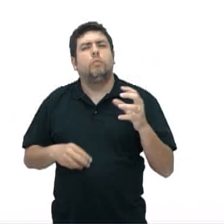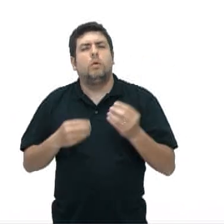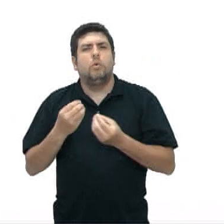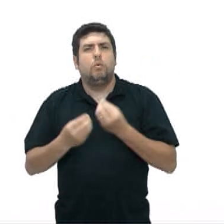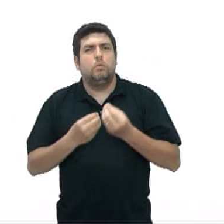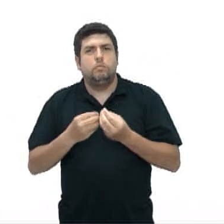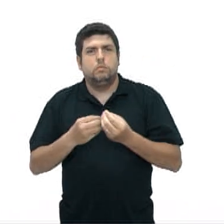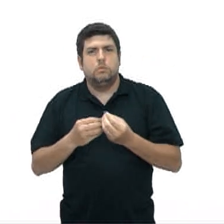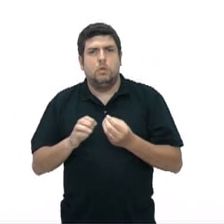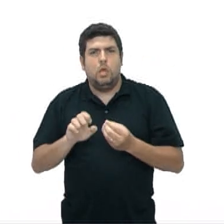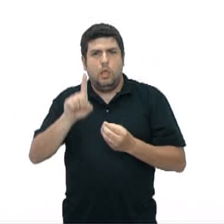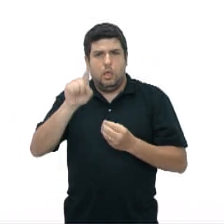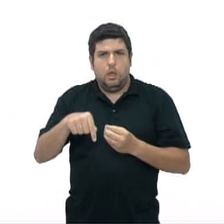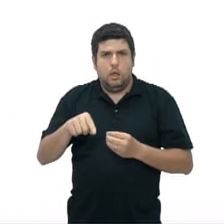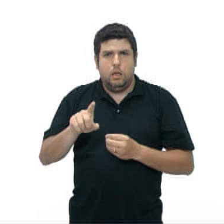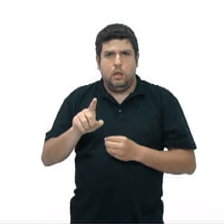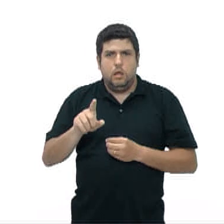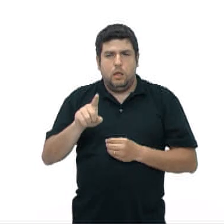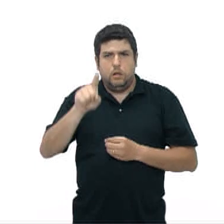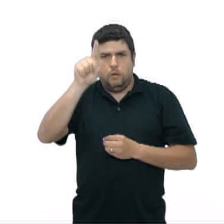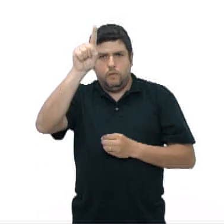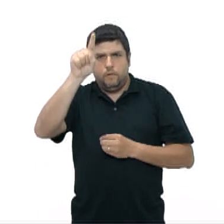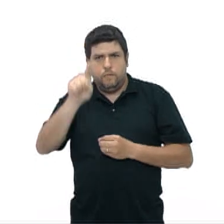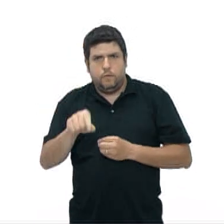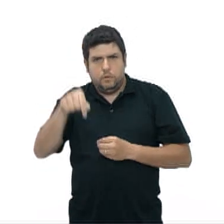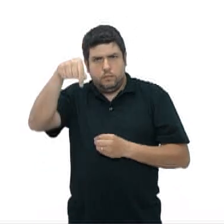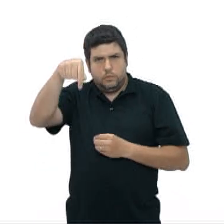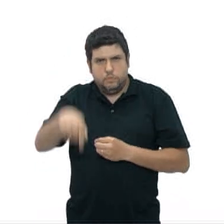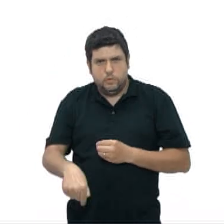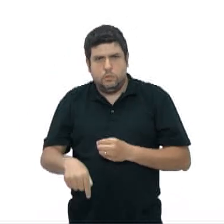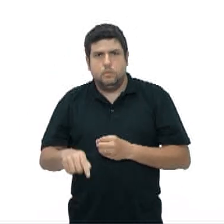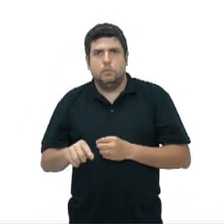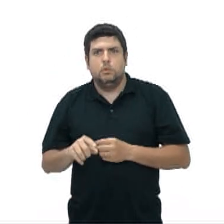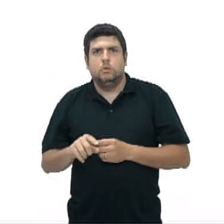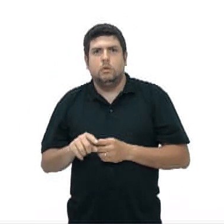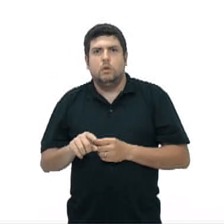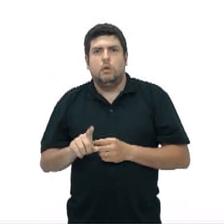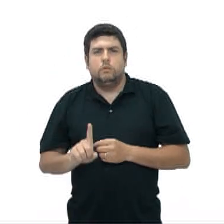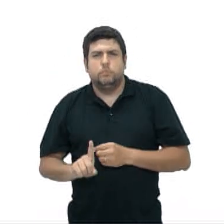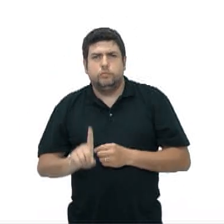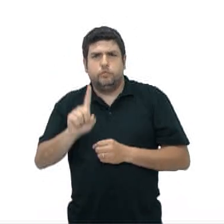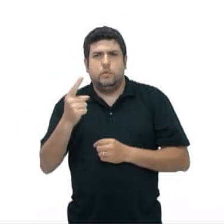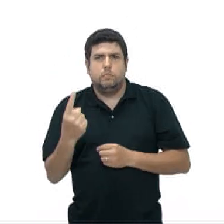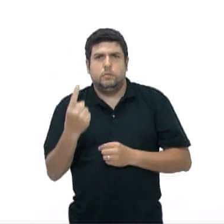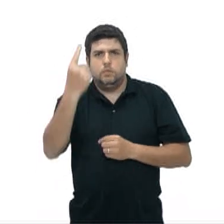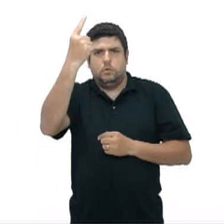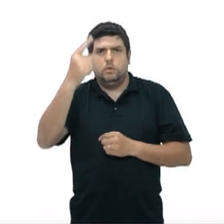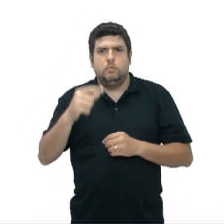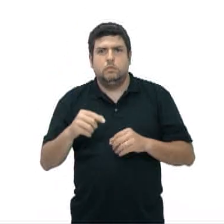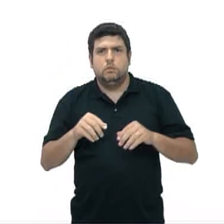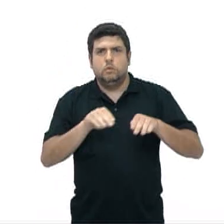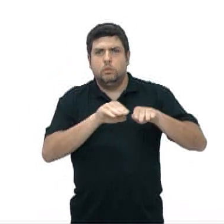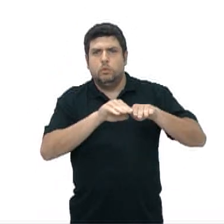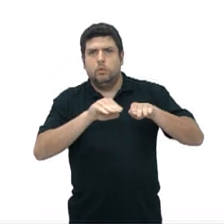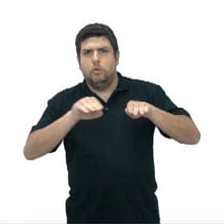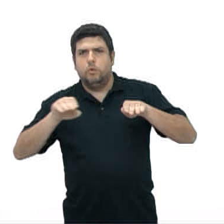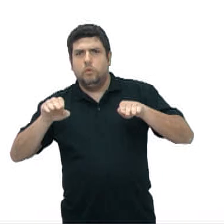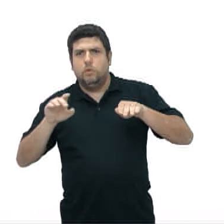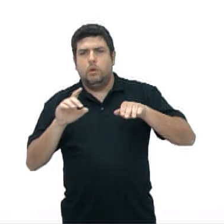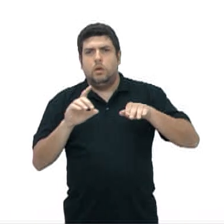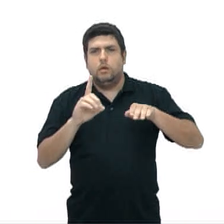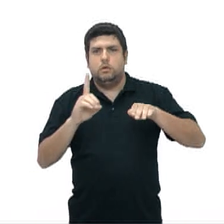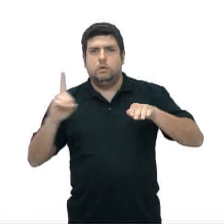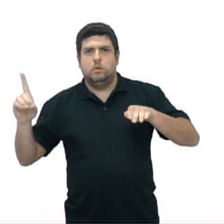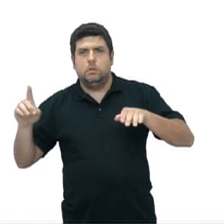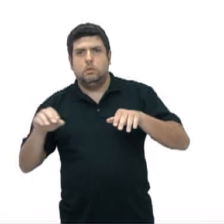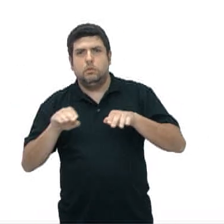vertical e para baixo, vertical e para cima, nula, horizontal e para a direita e horizontal